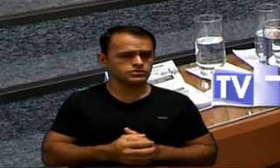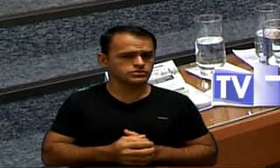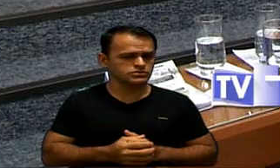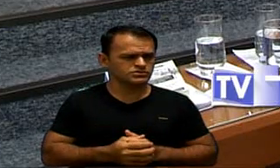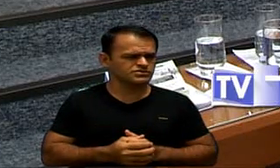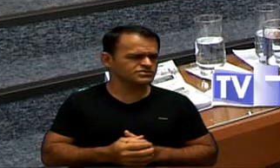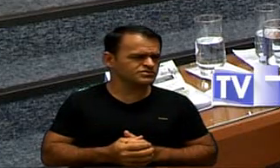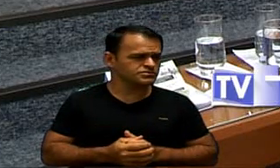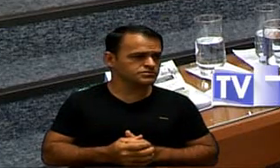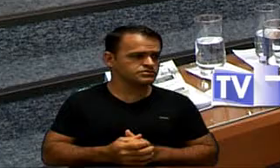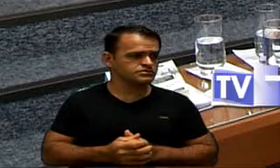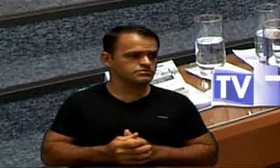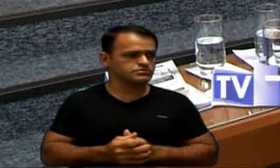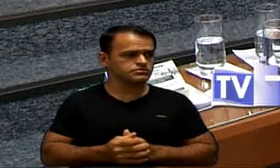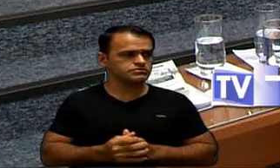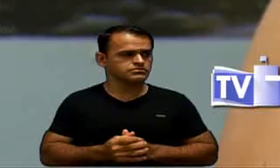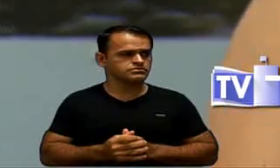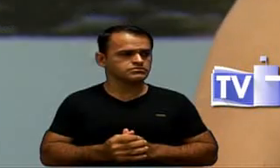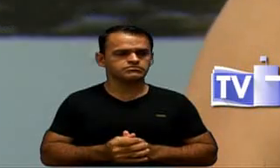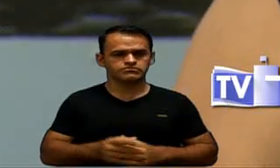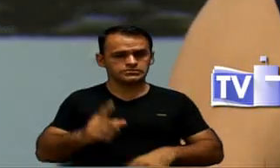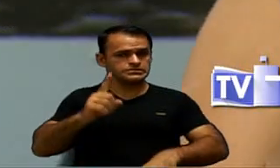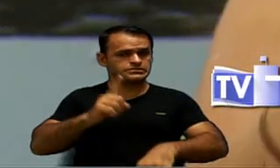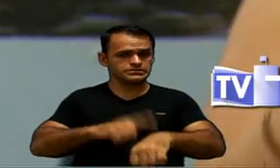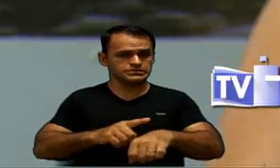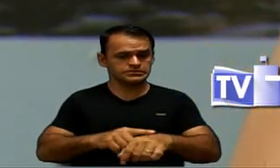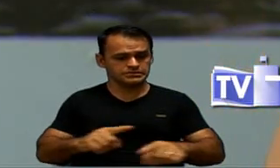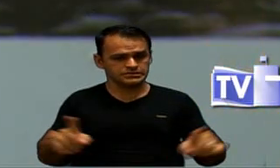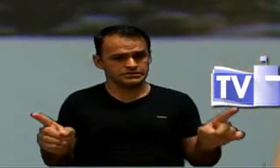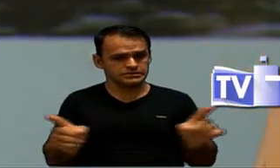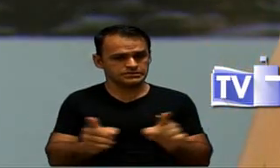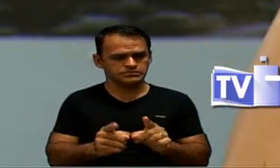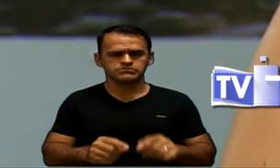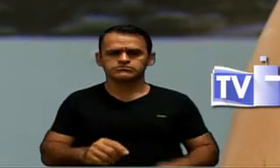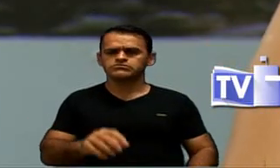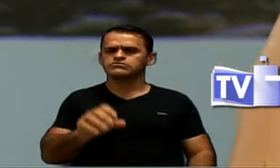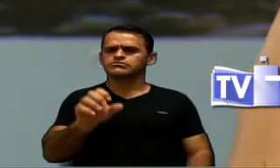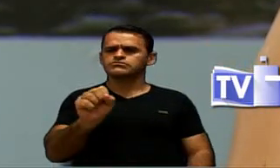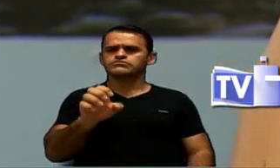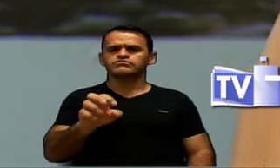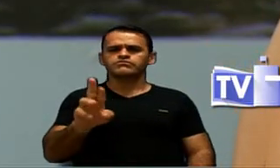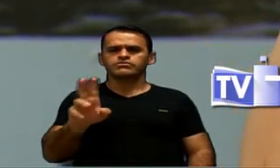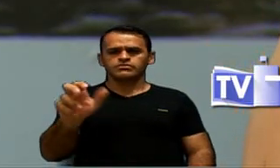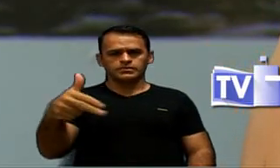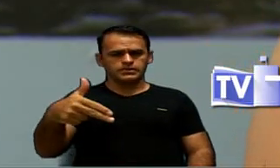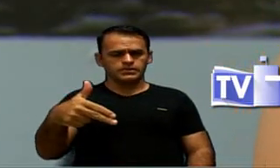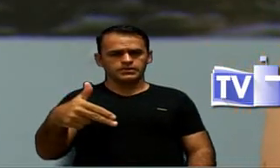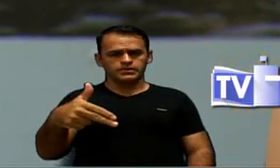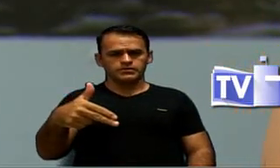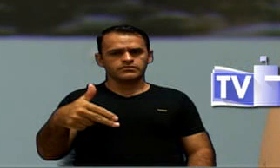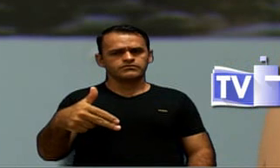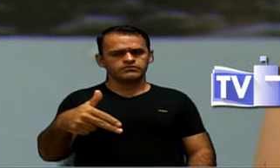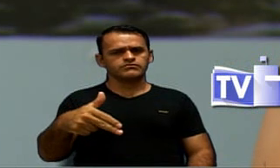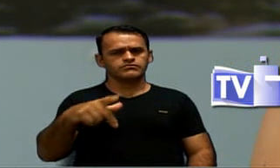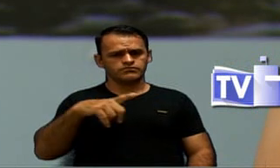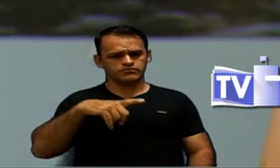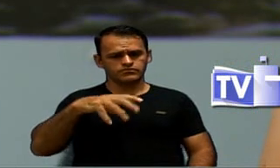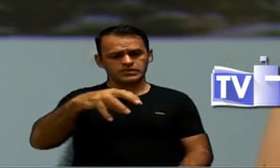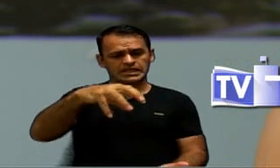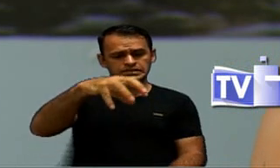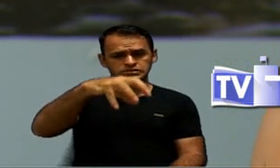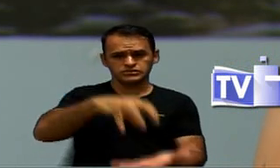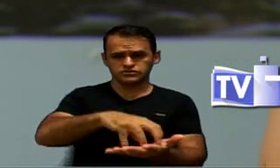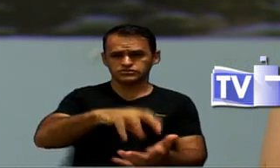Vou falar só de 4 equipamentos aqui, porque o tempo é curto. Nós temos também o SEREM. O SEREM, Centro de Referência da